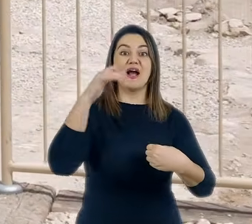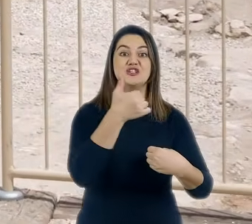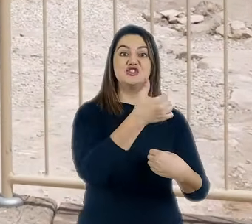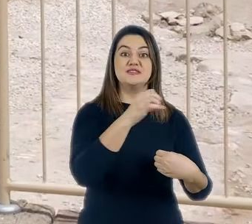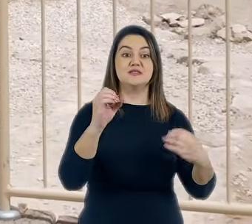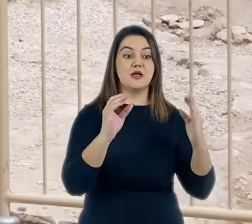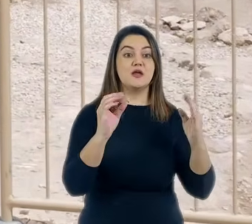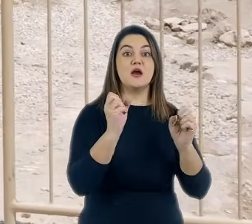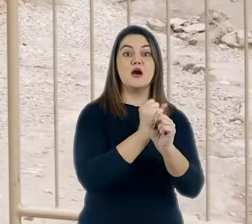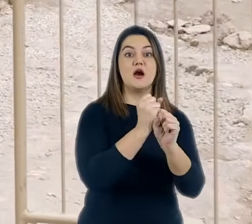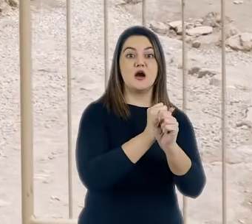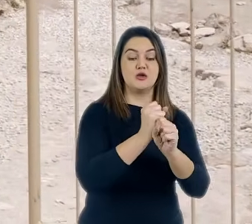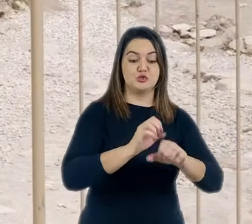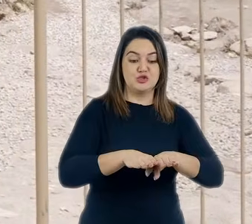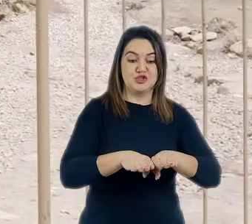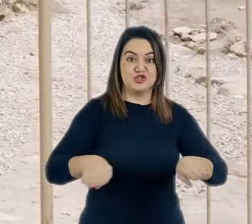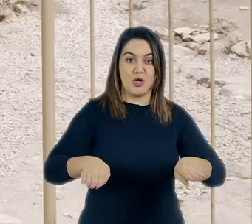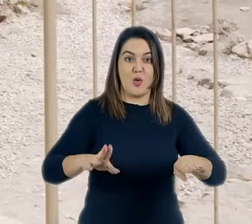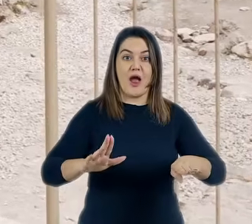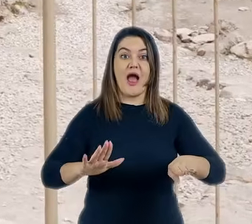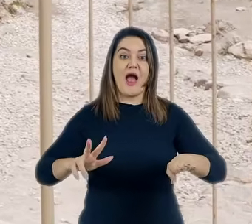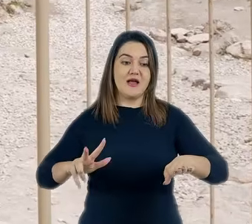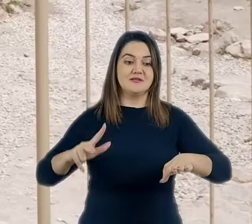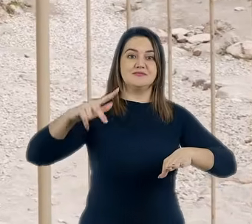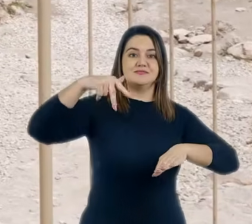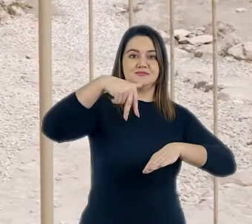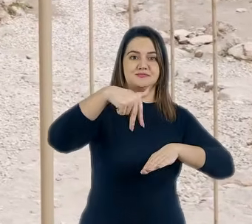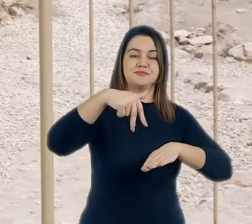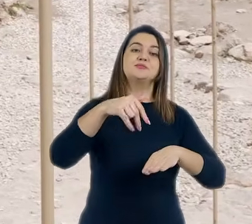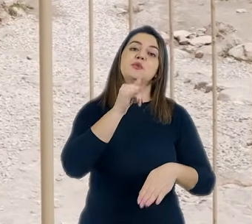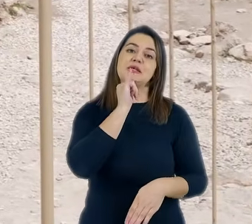percebeu? Mais de 100 anos se passaram desde o chão